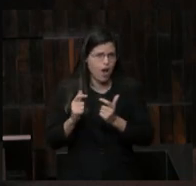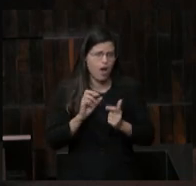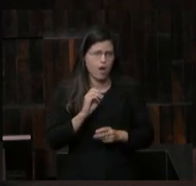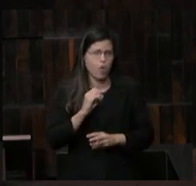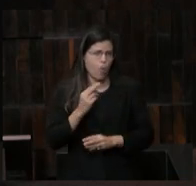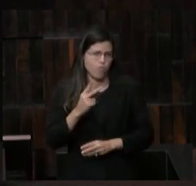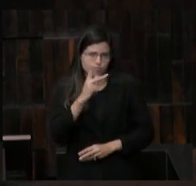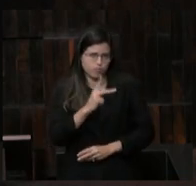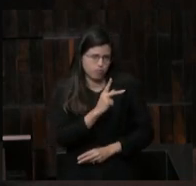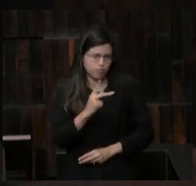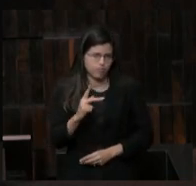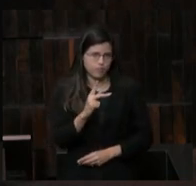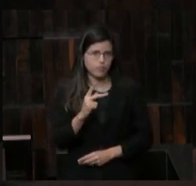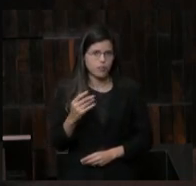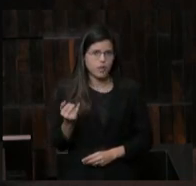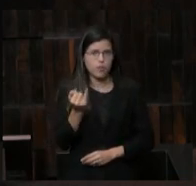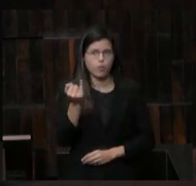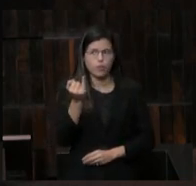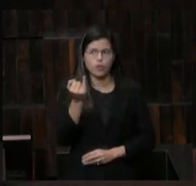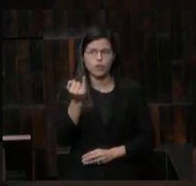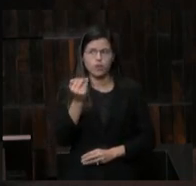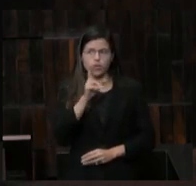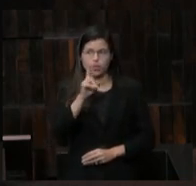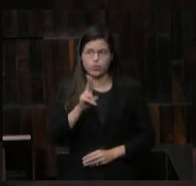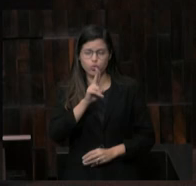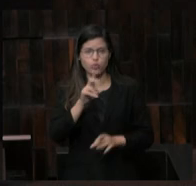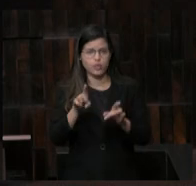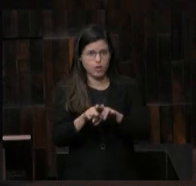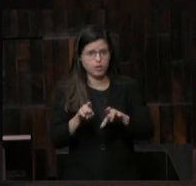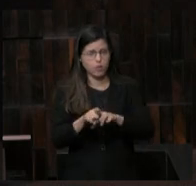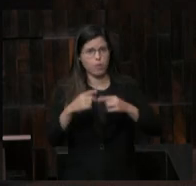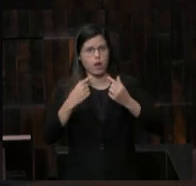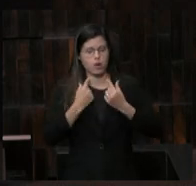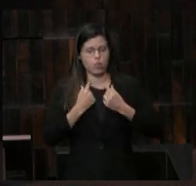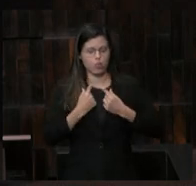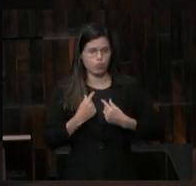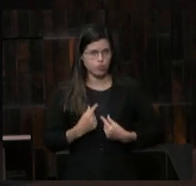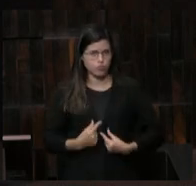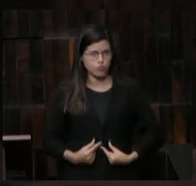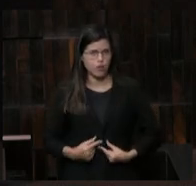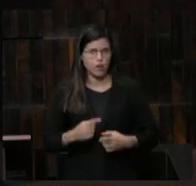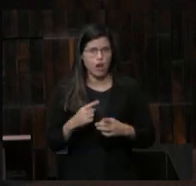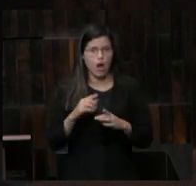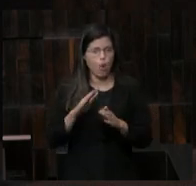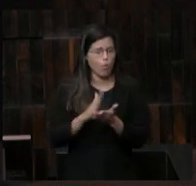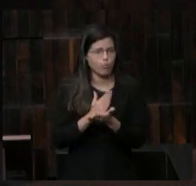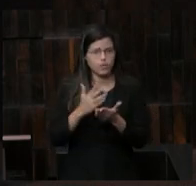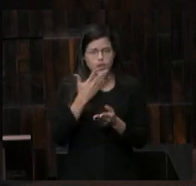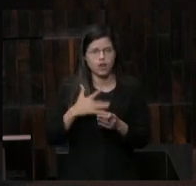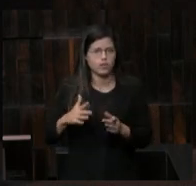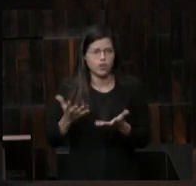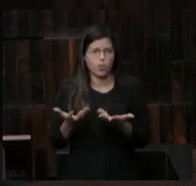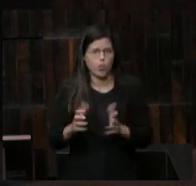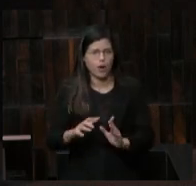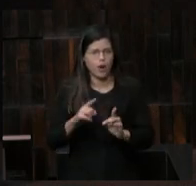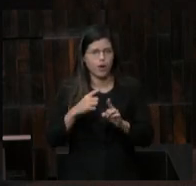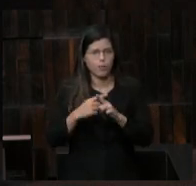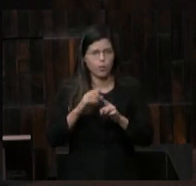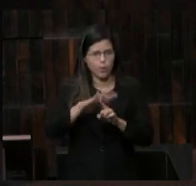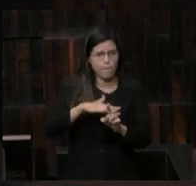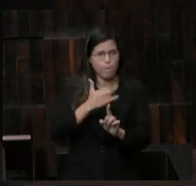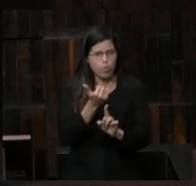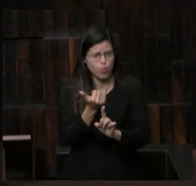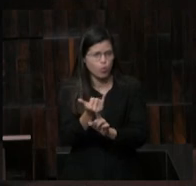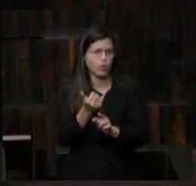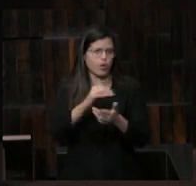também, porque muitas crianças não querem usar porque sofrem a questão do bullying no colégio, sofrem o preconceito, e isso é muito